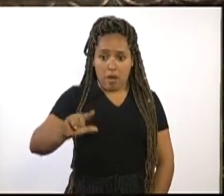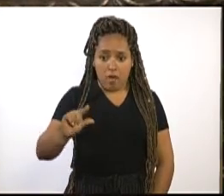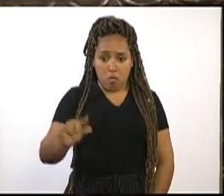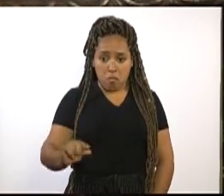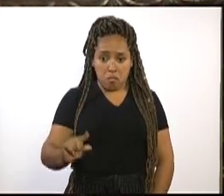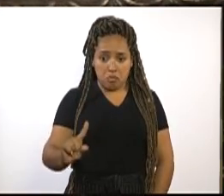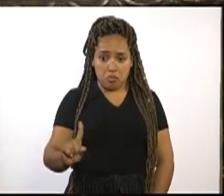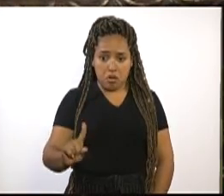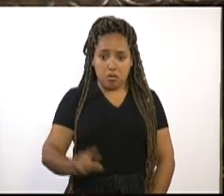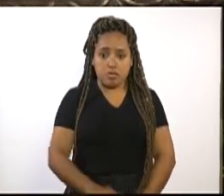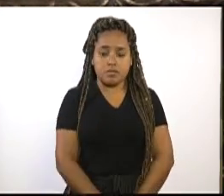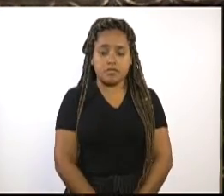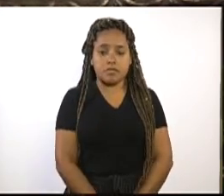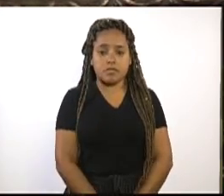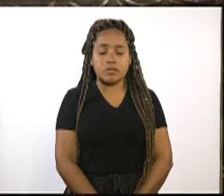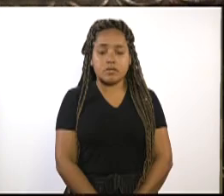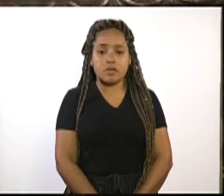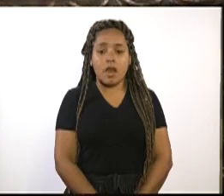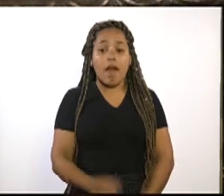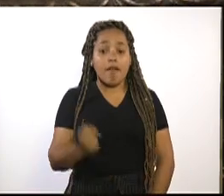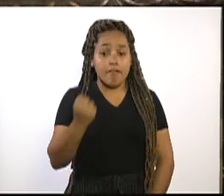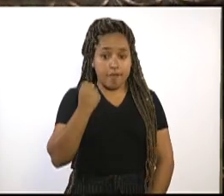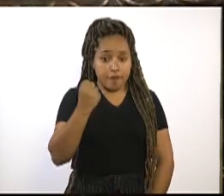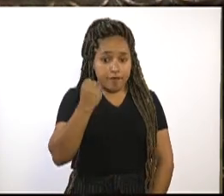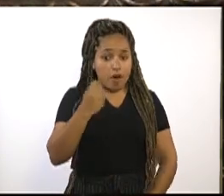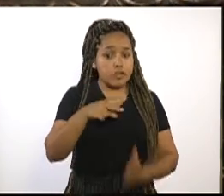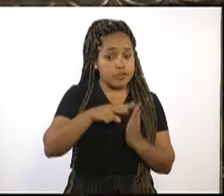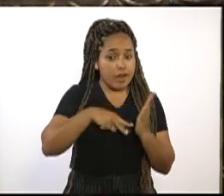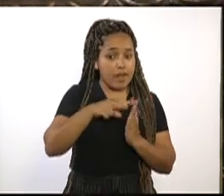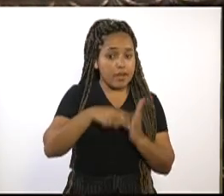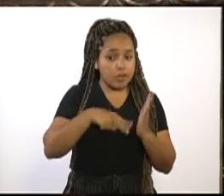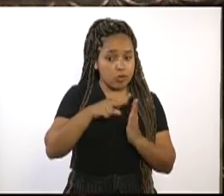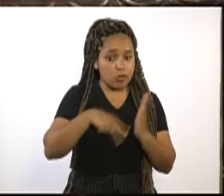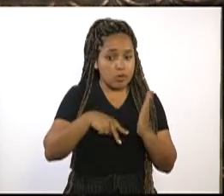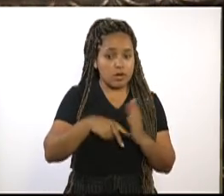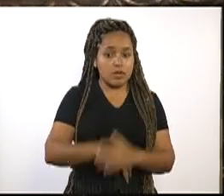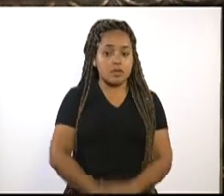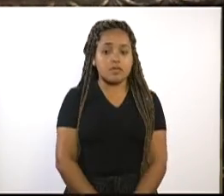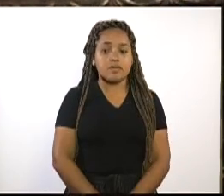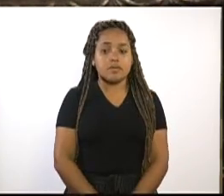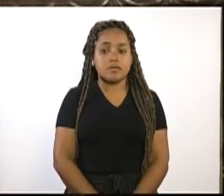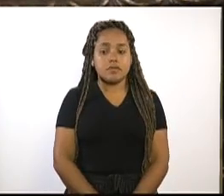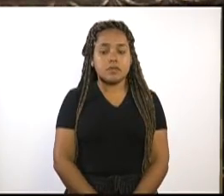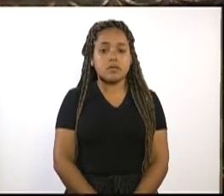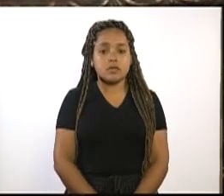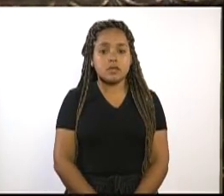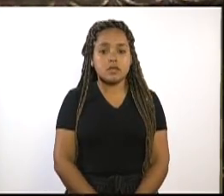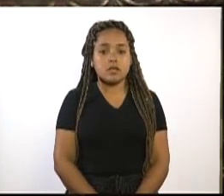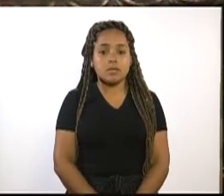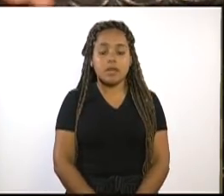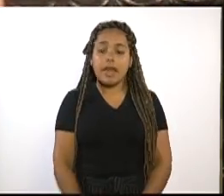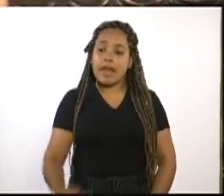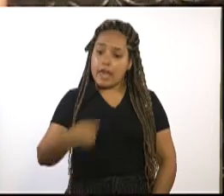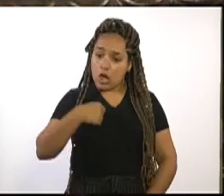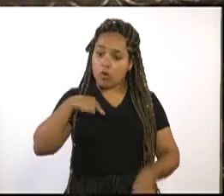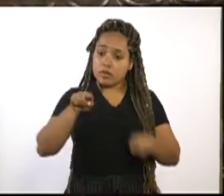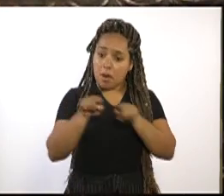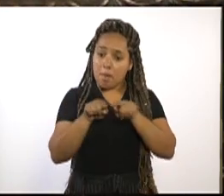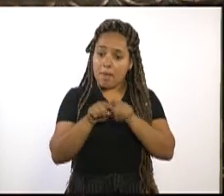não é tão forte assim, do seu ponto de vista de número de páginas. Eu assisti o filme